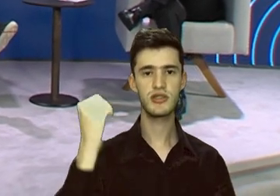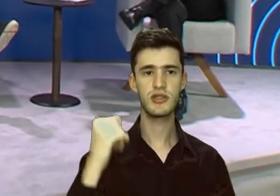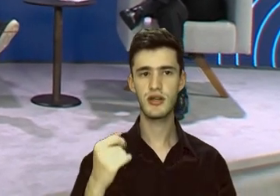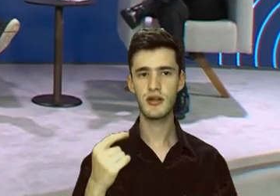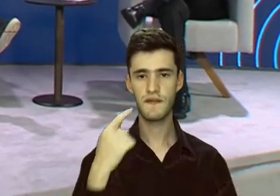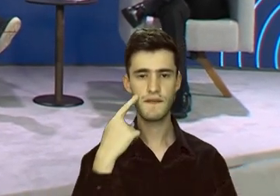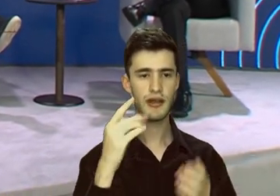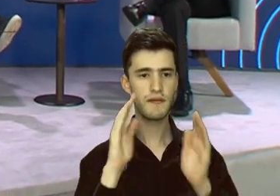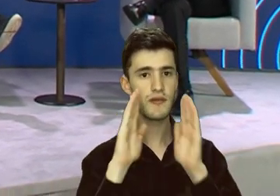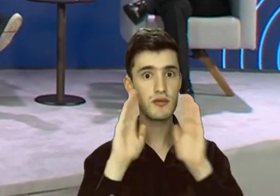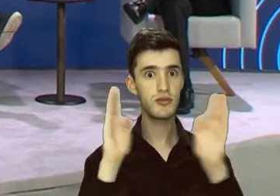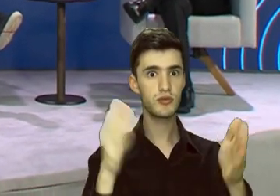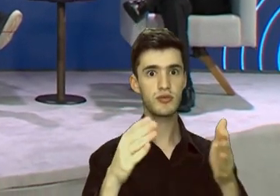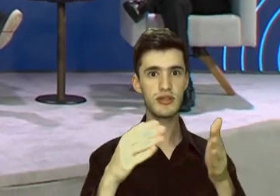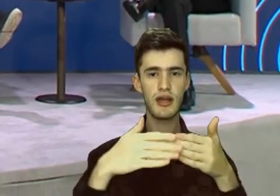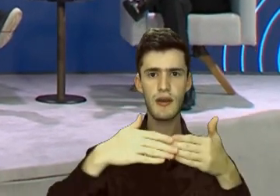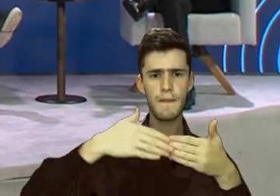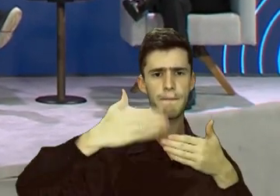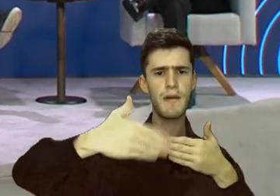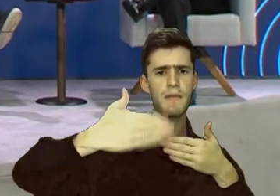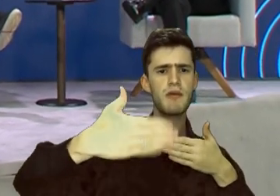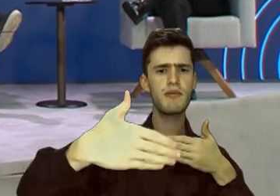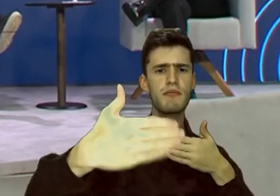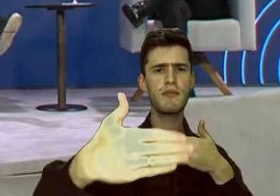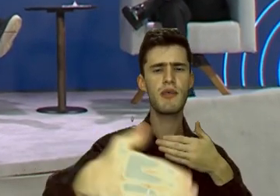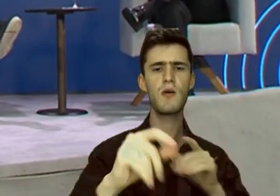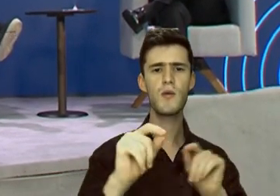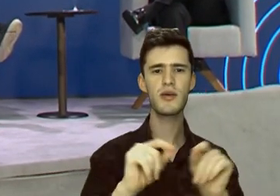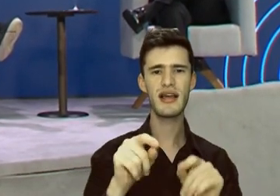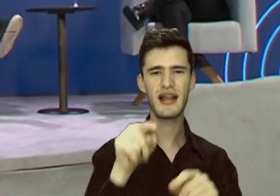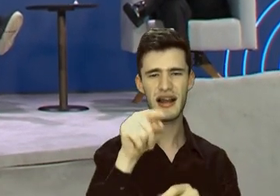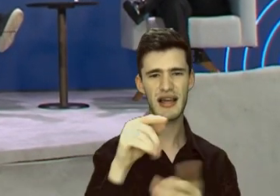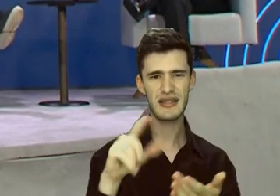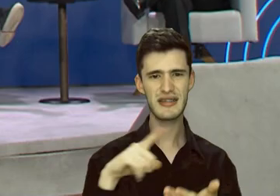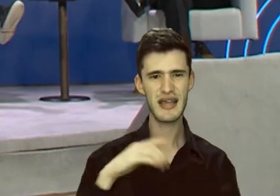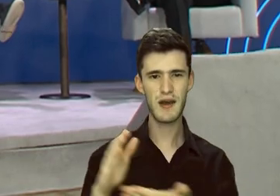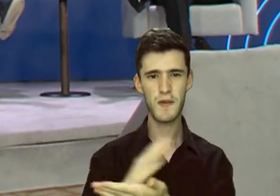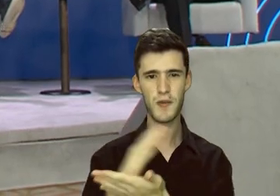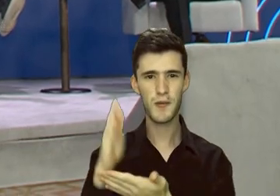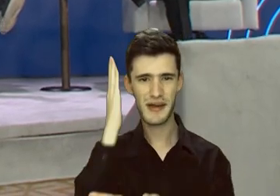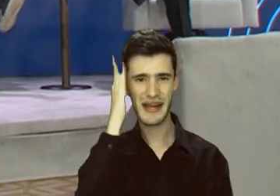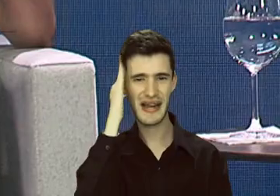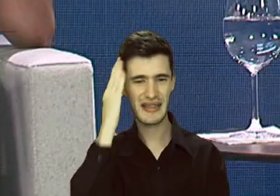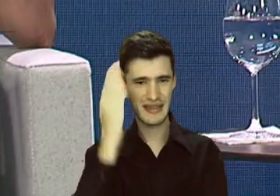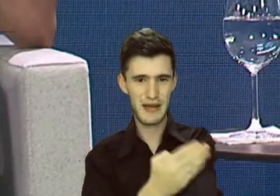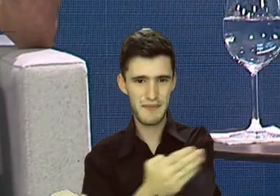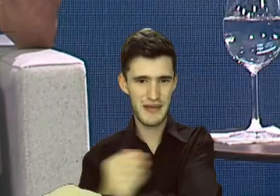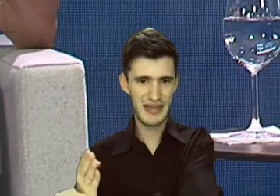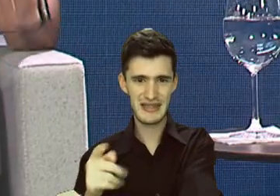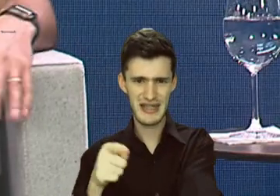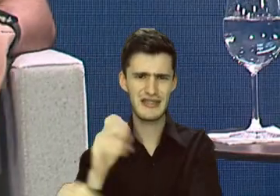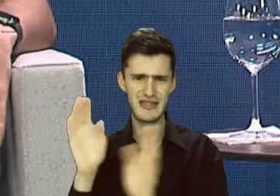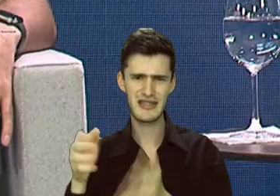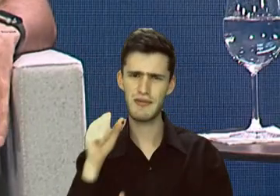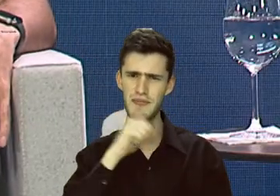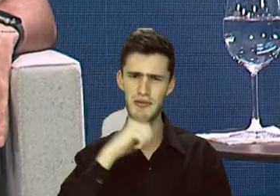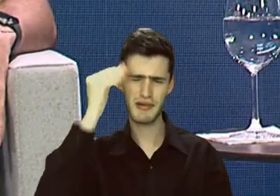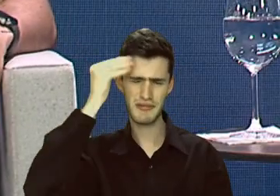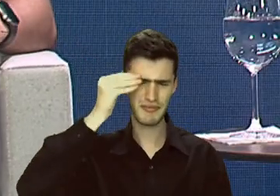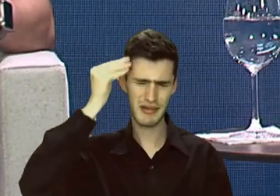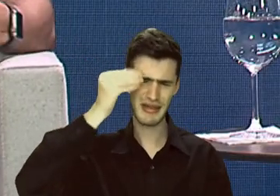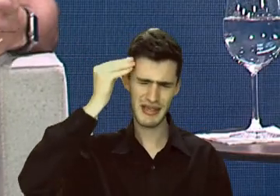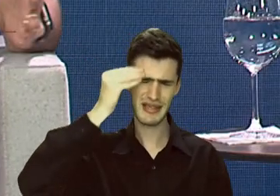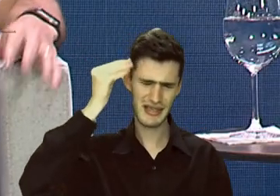longo prazo também né lá a gente tem algumas cabeças brancas né que passaram por mais crises que a gente então eu sempre ouço e